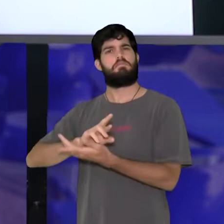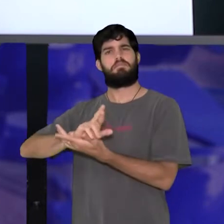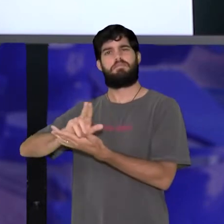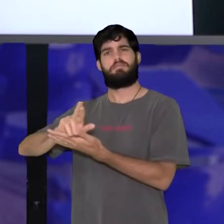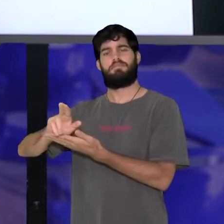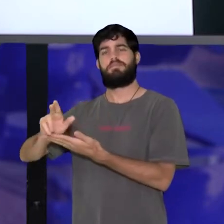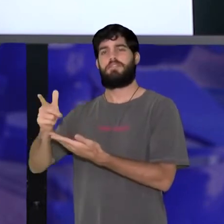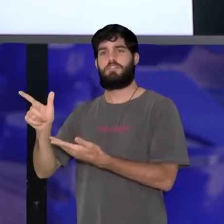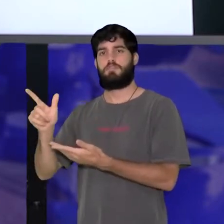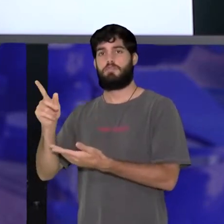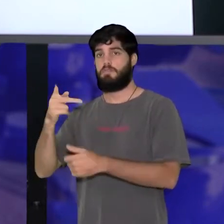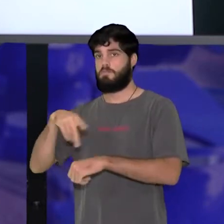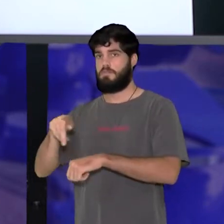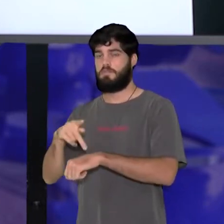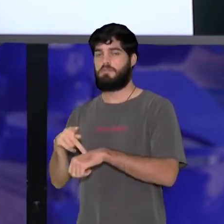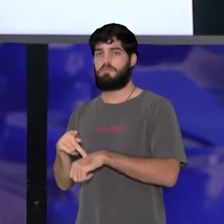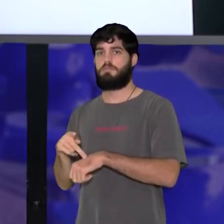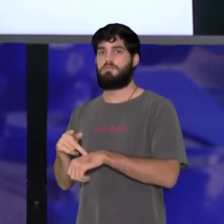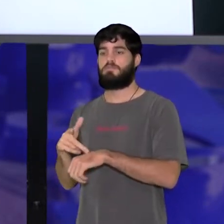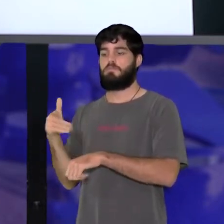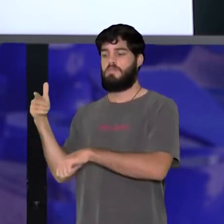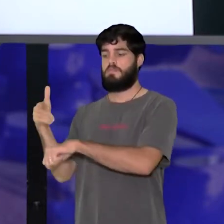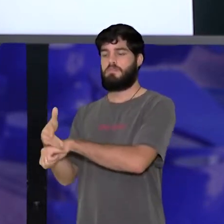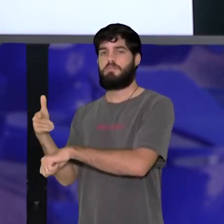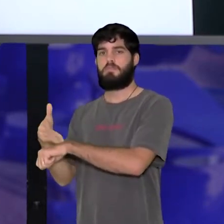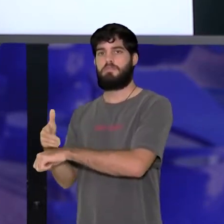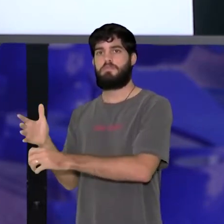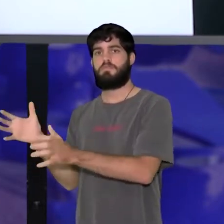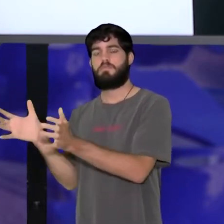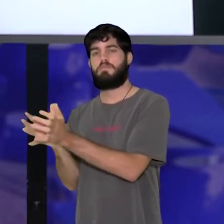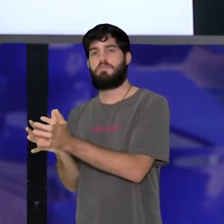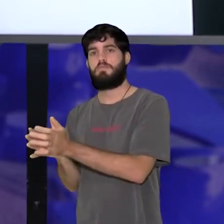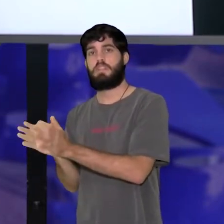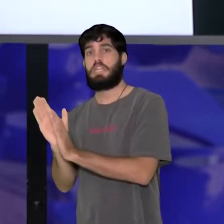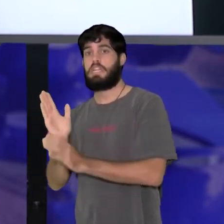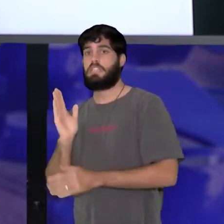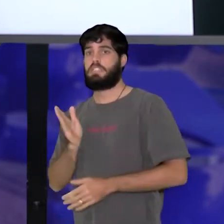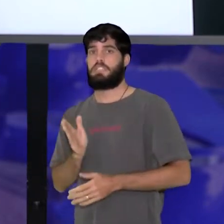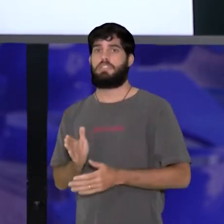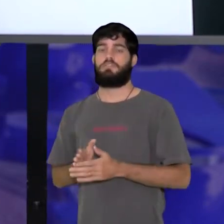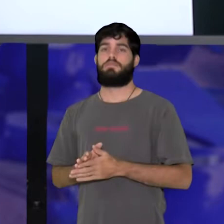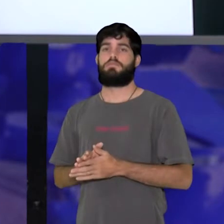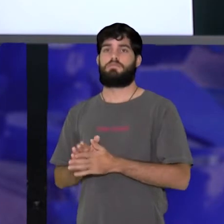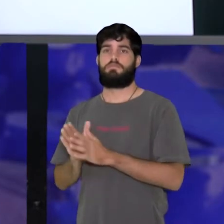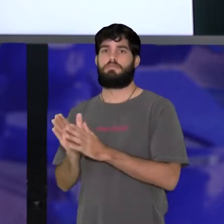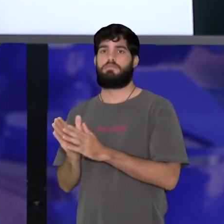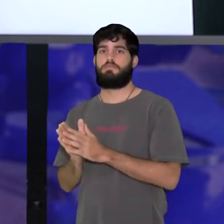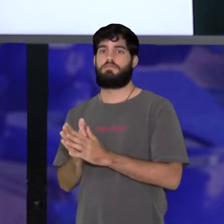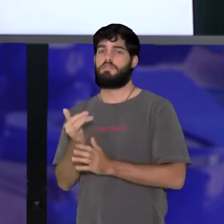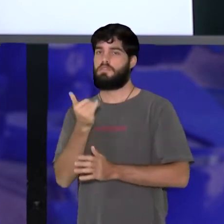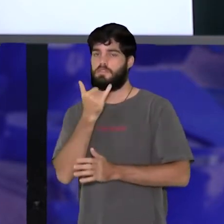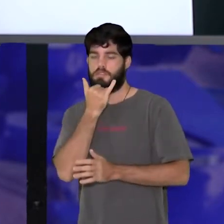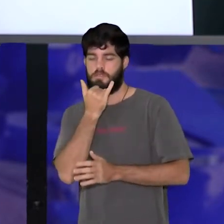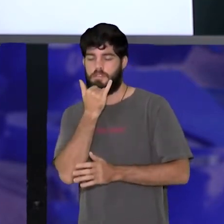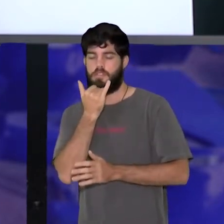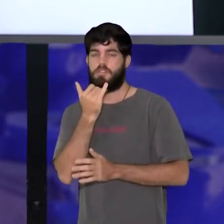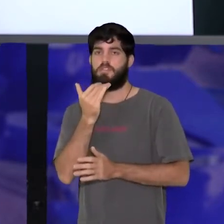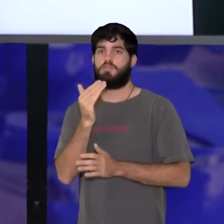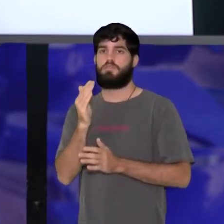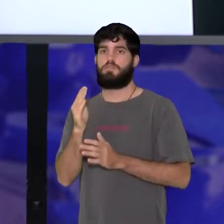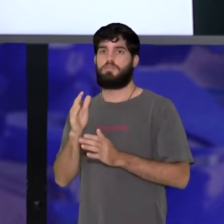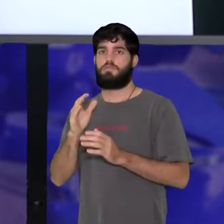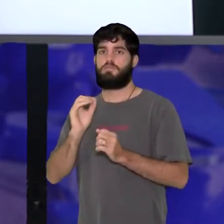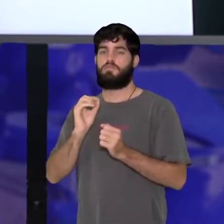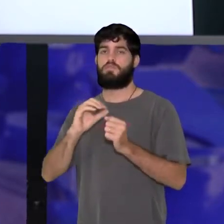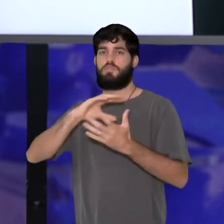parte do bloco da União Soviética. Já o leste europeu, aliás, perdão, já o